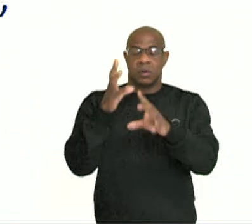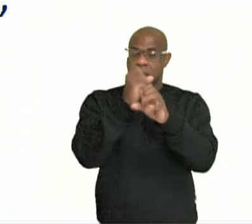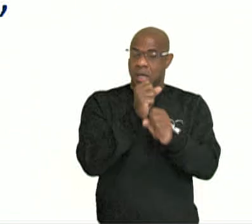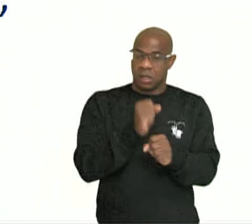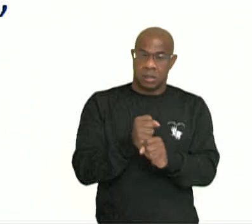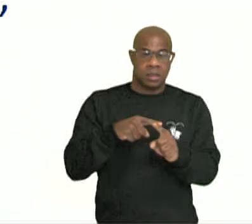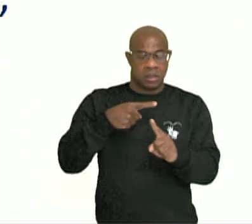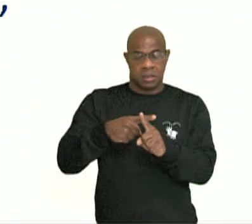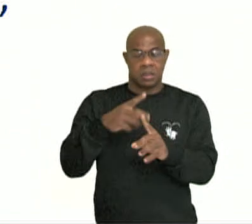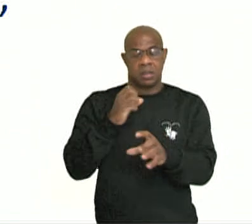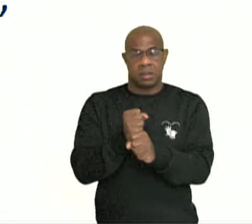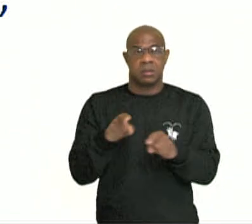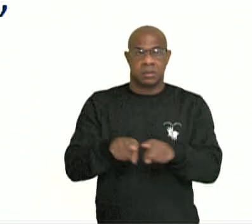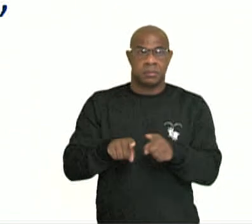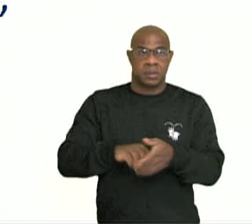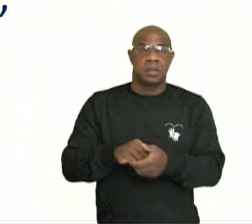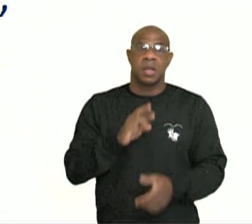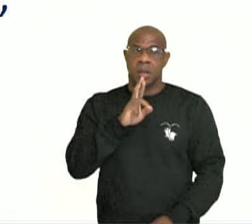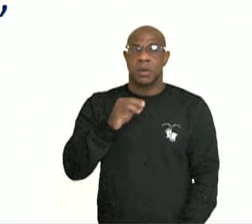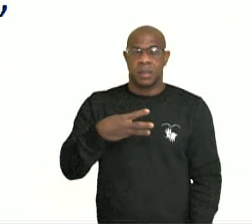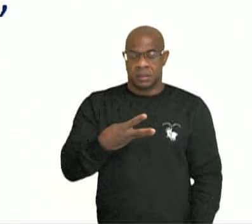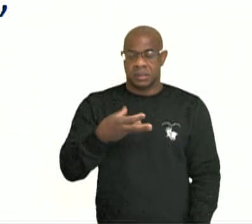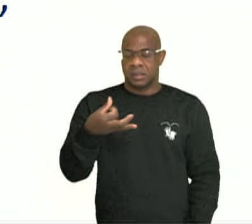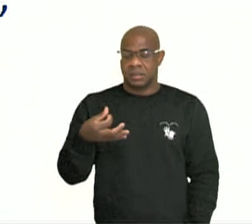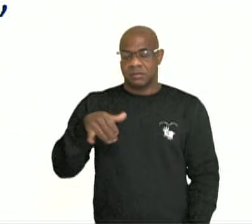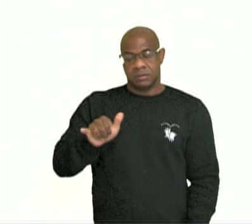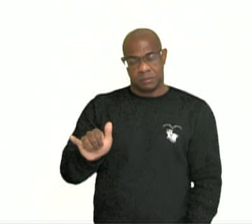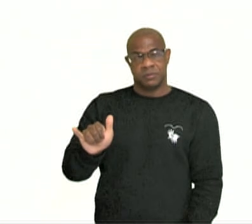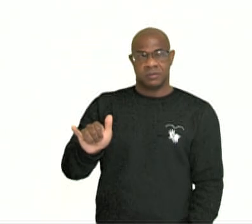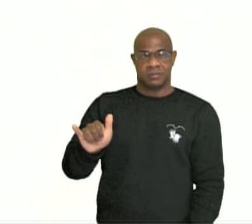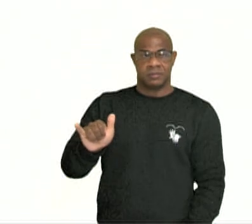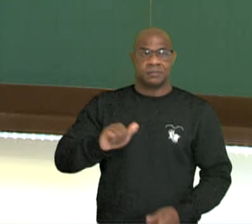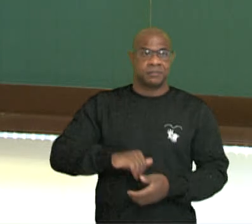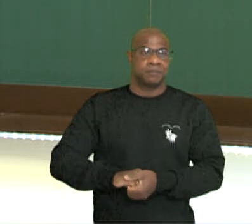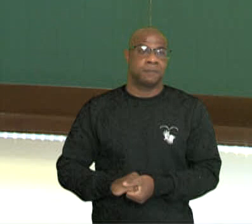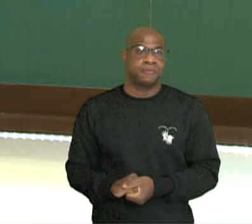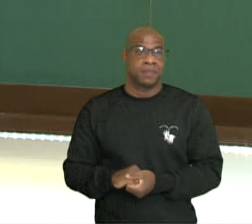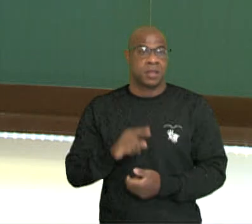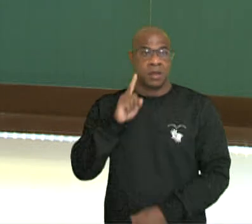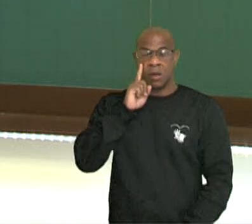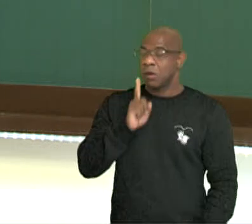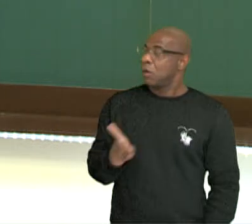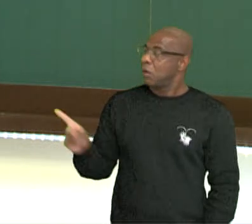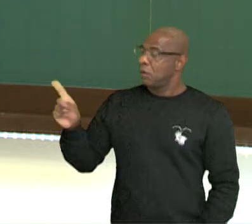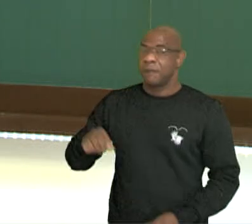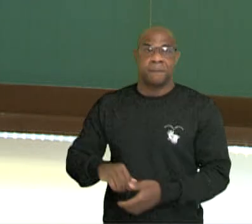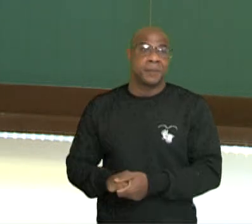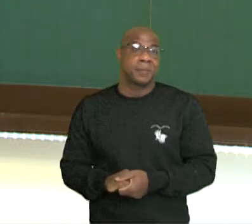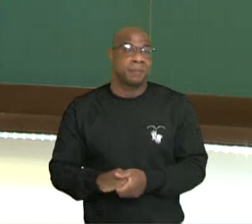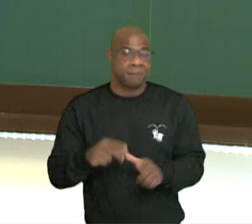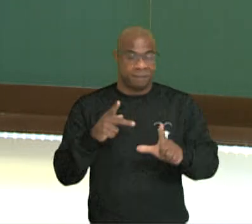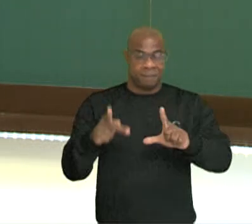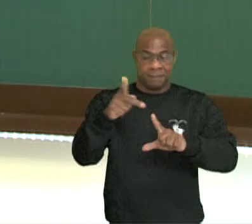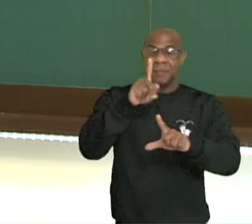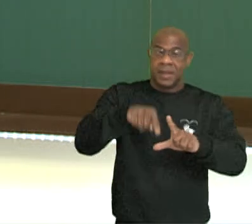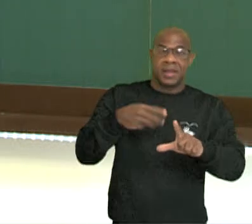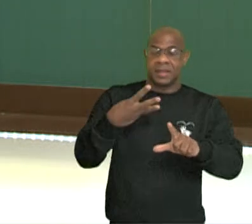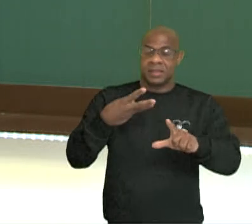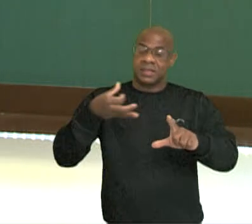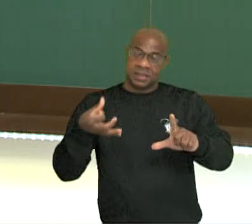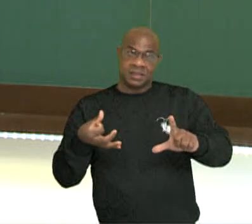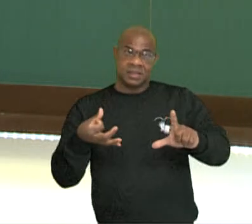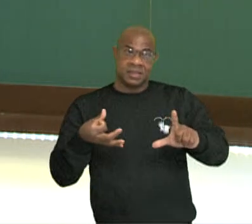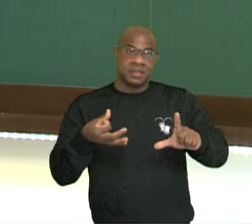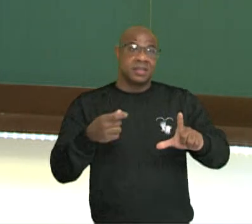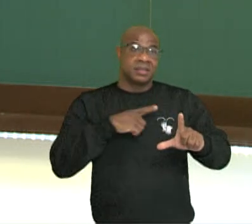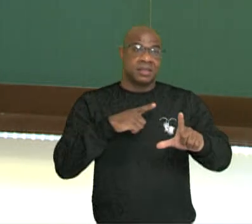lados, que tem que dar esse 36y. Para frente. Se o perímetro é 36, temos 4